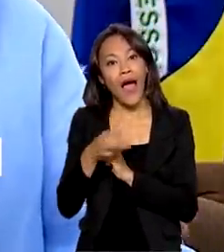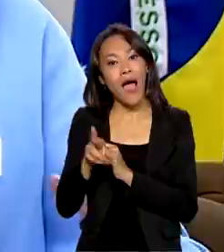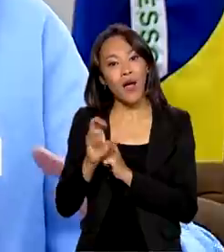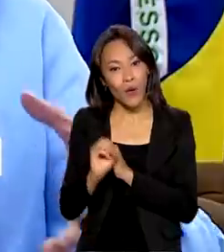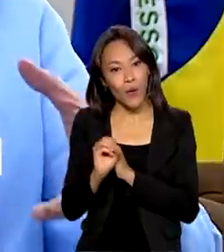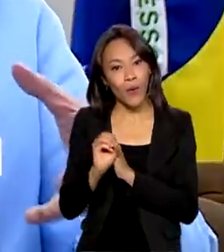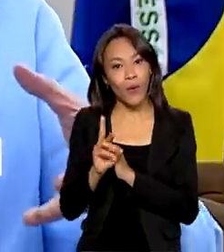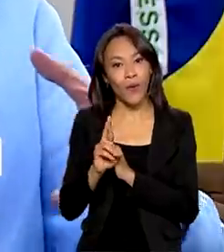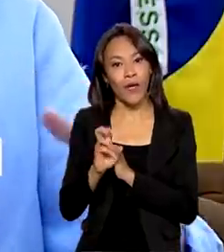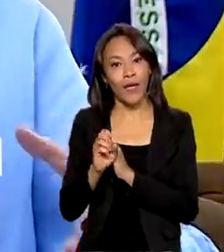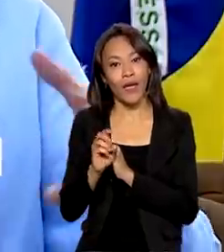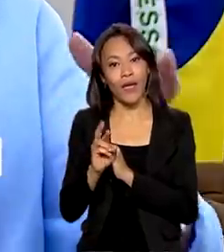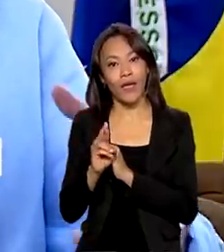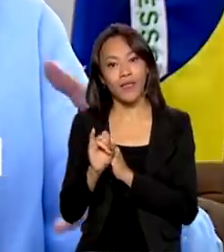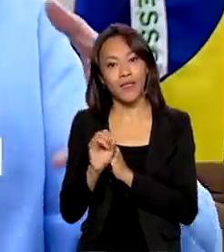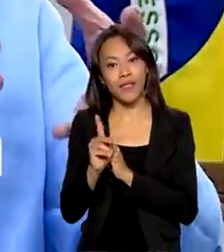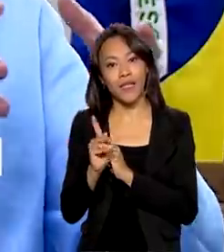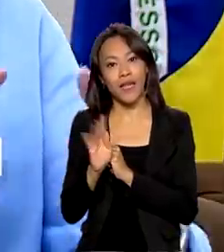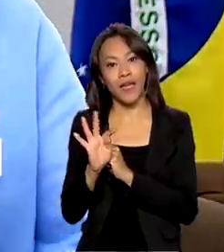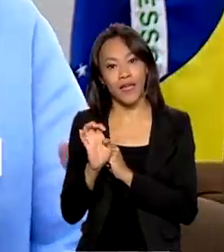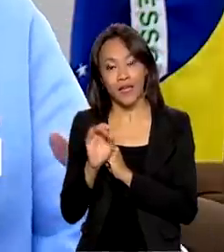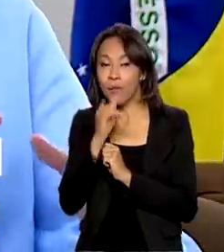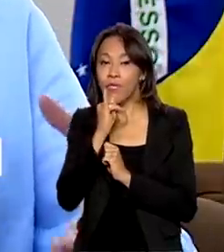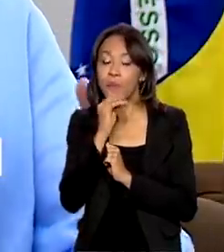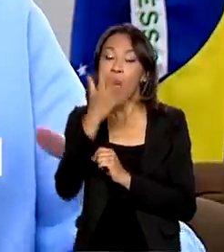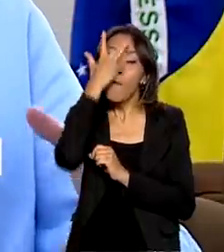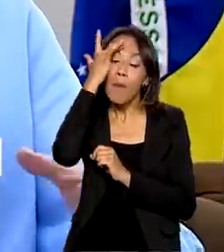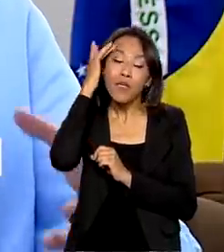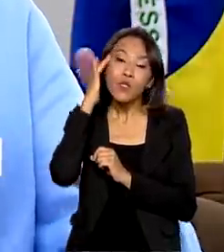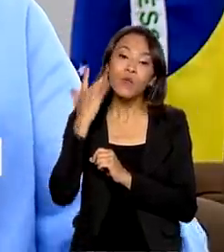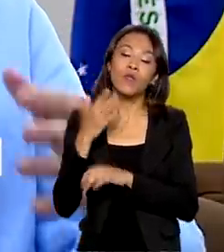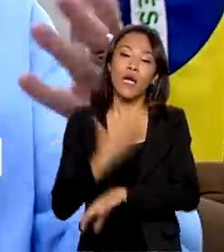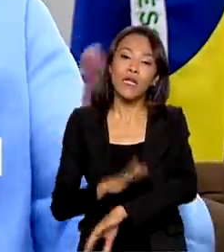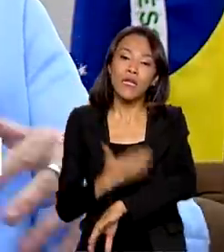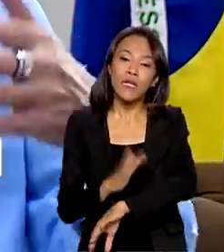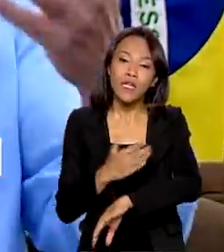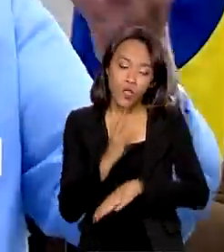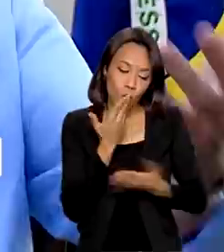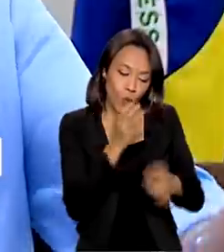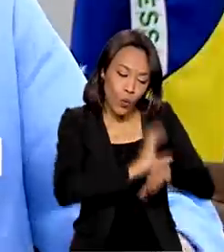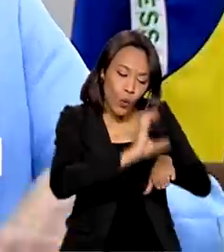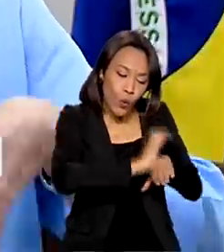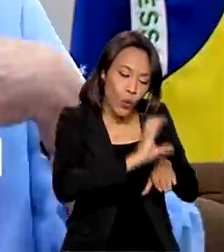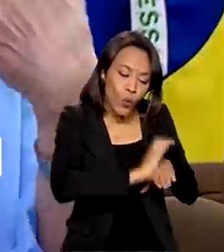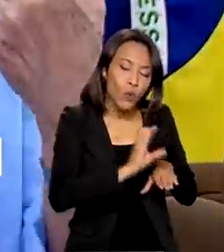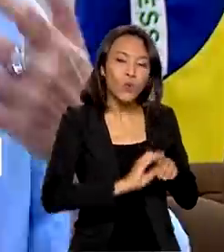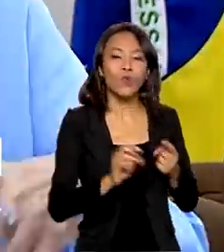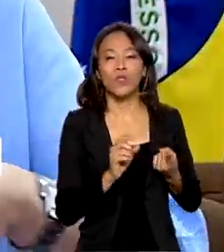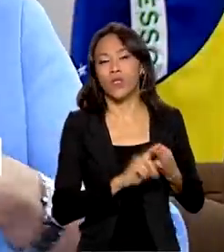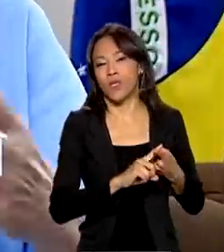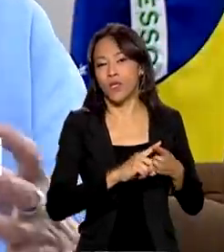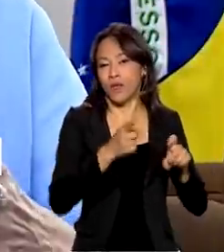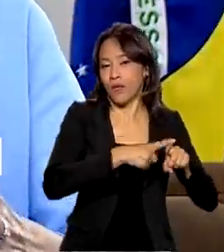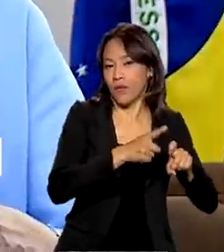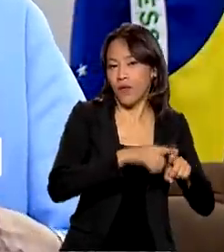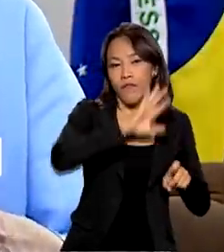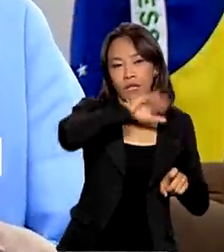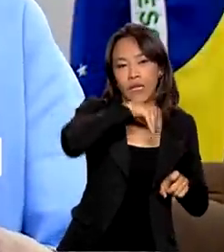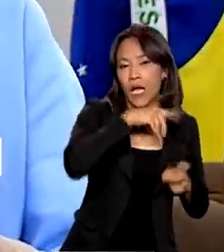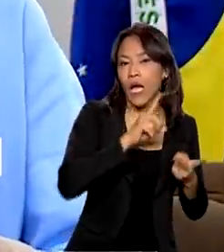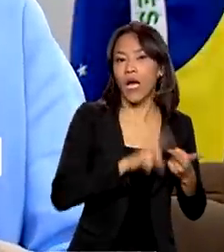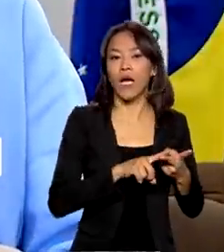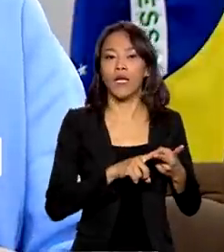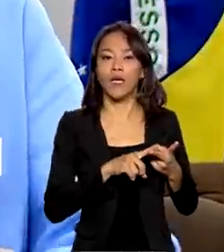que é você pegar aqueles meninos que estão no último ano da faculdade aí de agronomia veterinária enfim